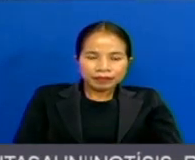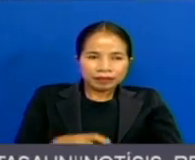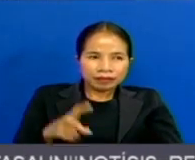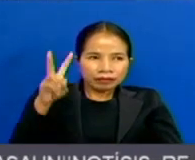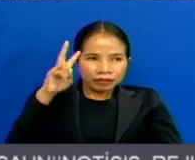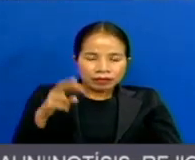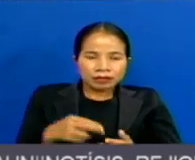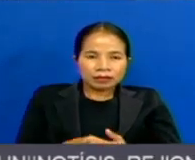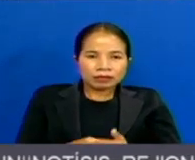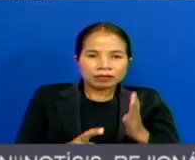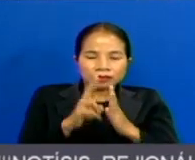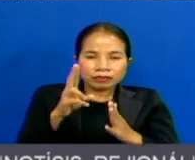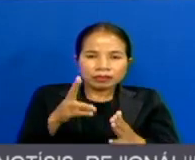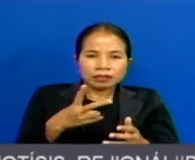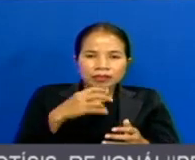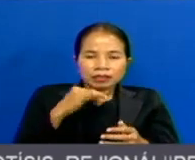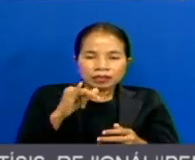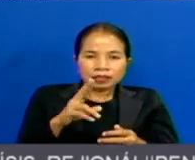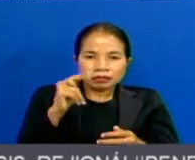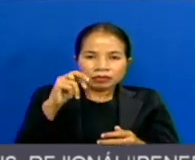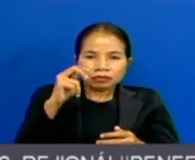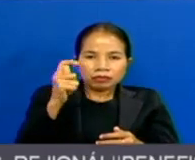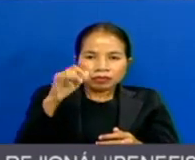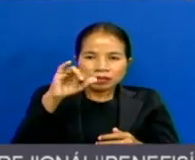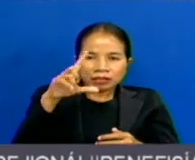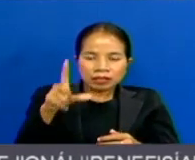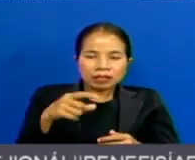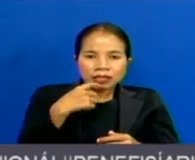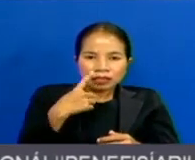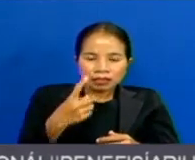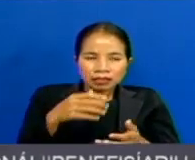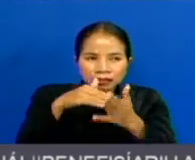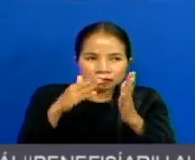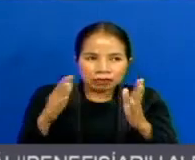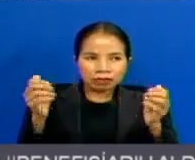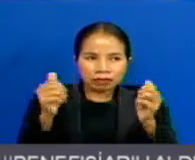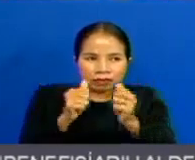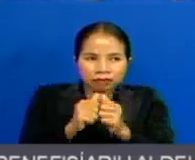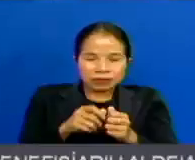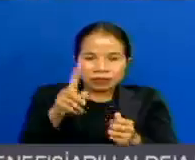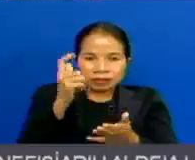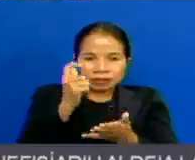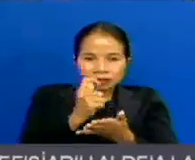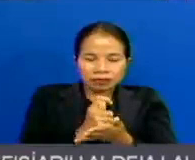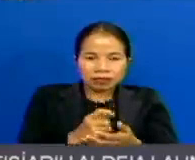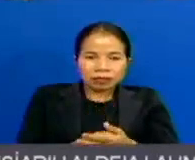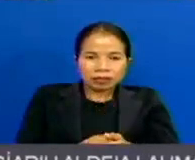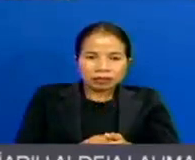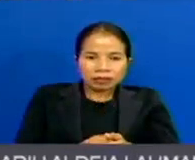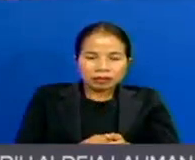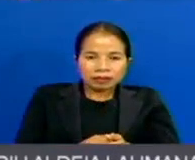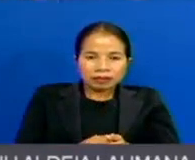Vice-reitor 3 Universidade de Dili Undil, Hugo Lourenço da Costa Hateten, estudante Hamutuk Rihun Ida Resin, husi faculdade